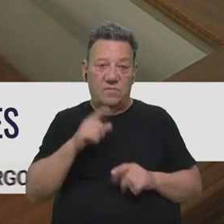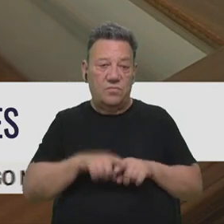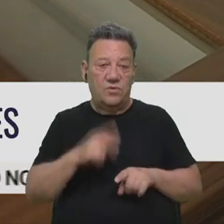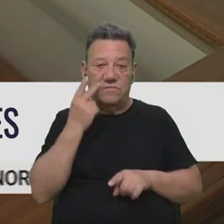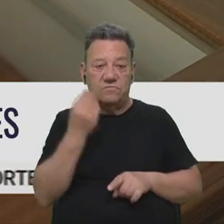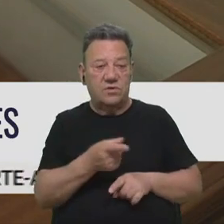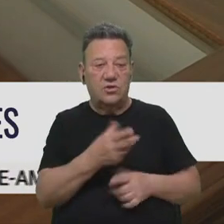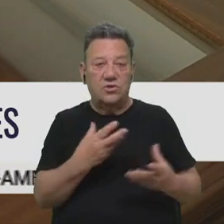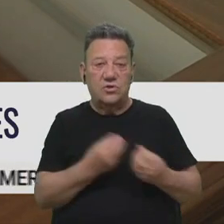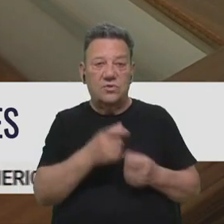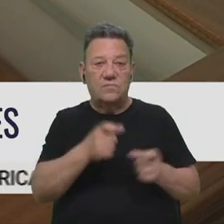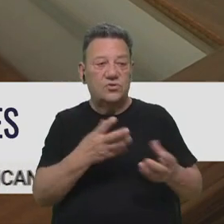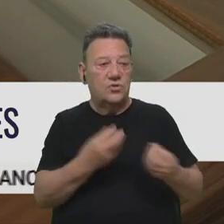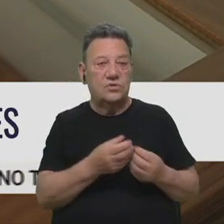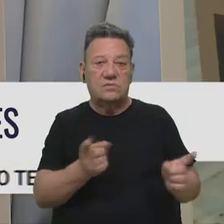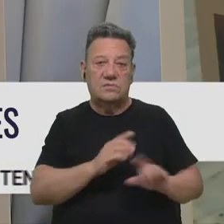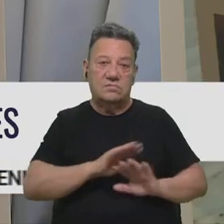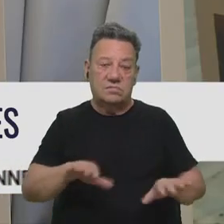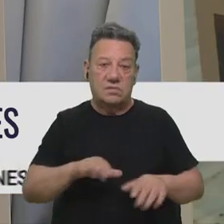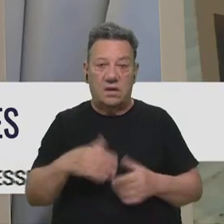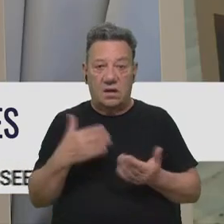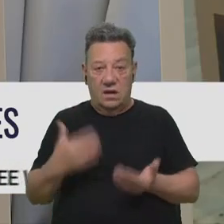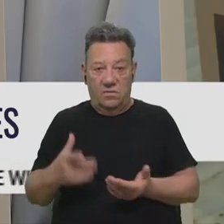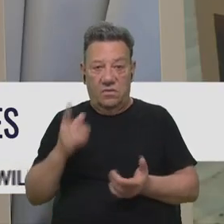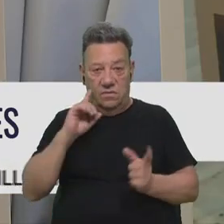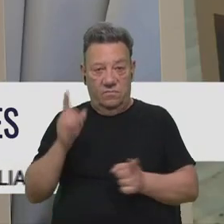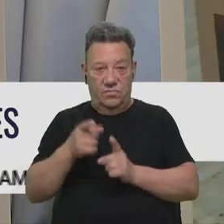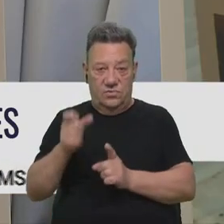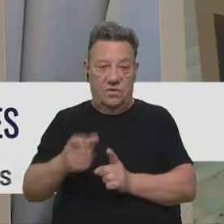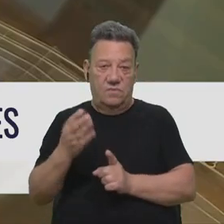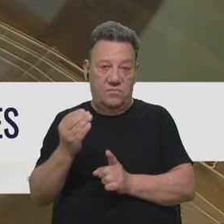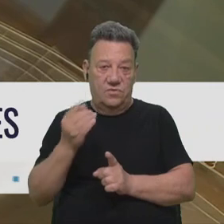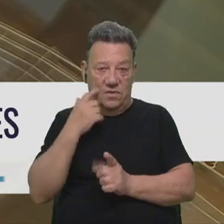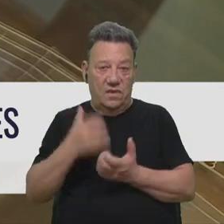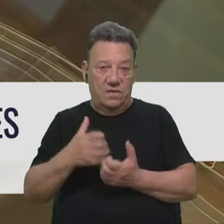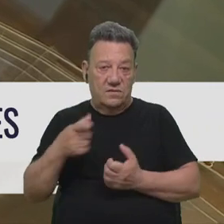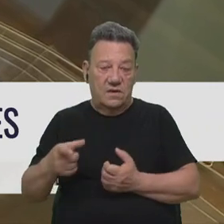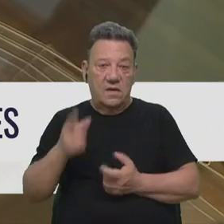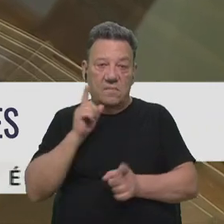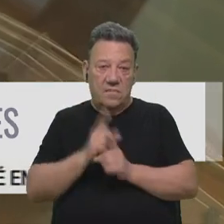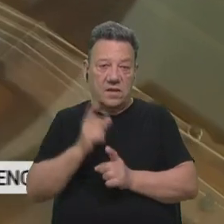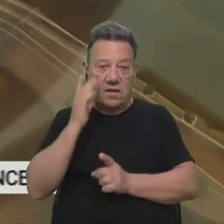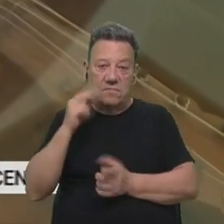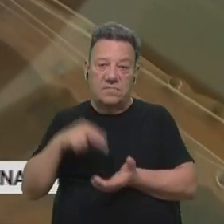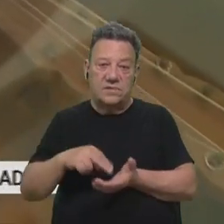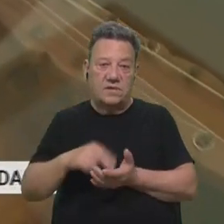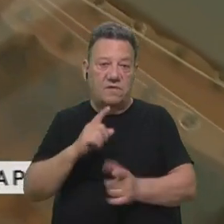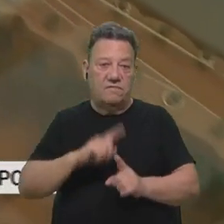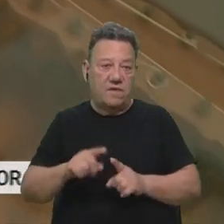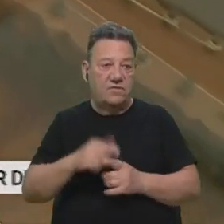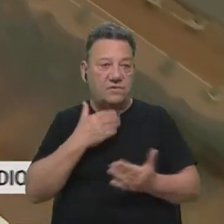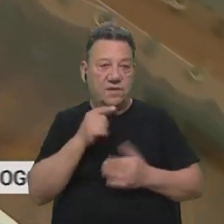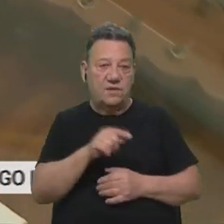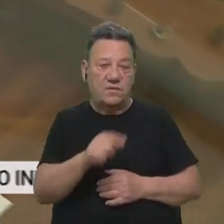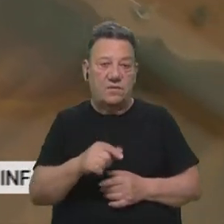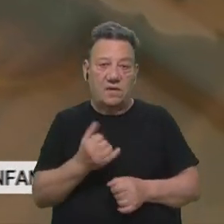olhos ajuntamentos populares. Atualmente é um instrumento musical com muito destaque e mantém presença em diversos